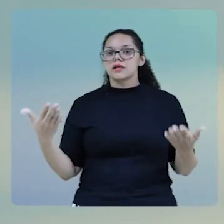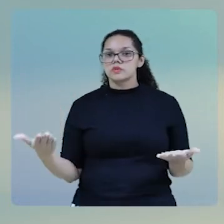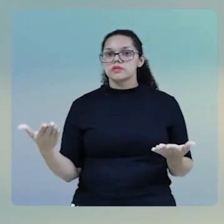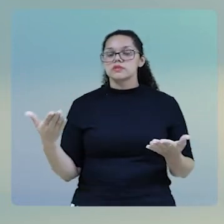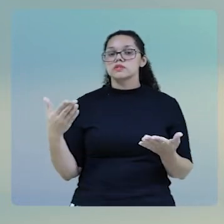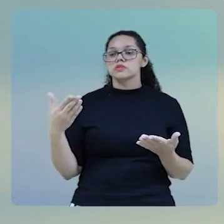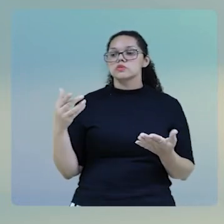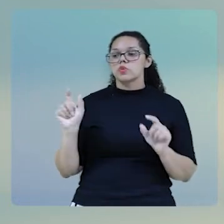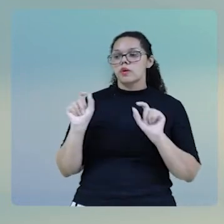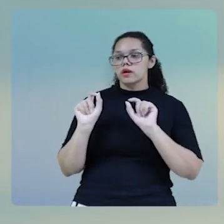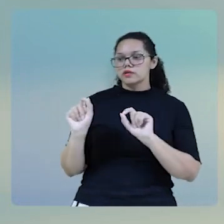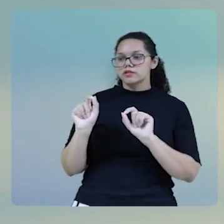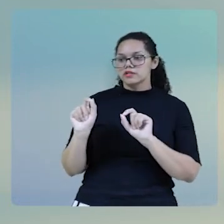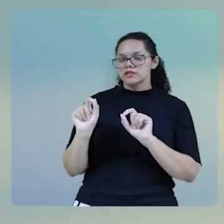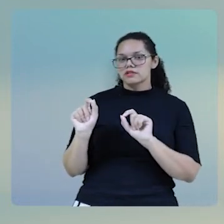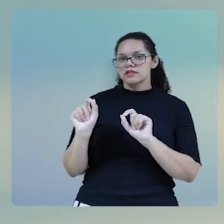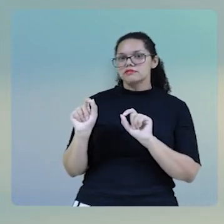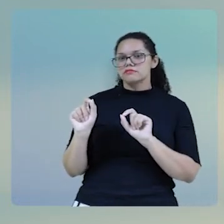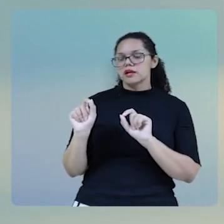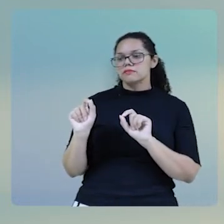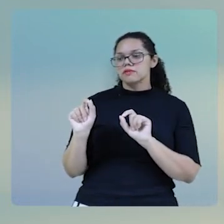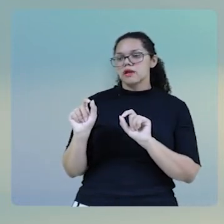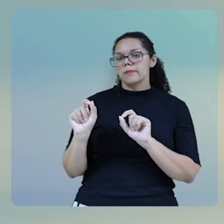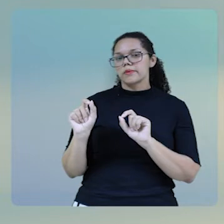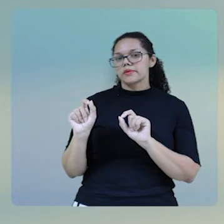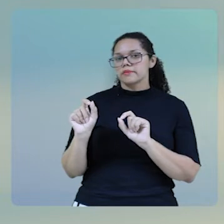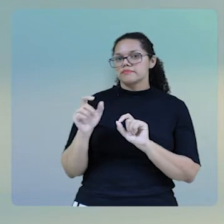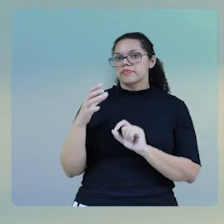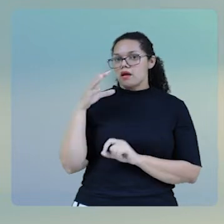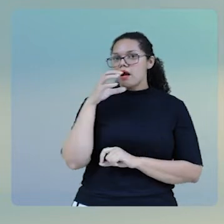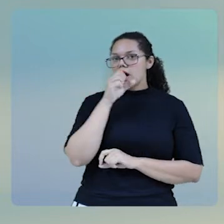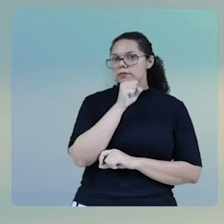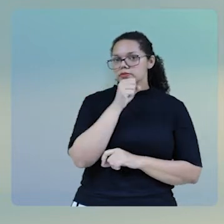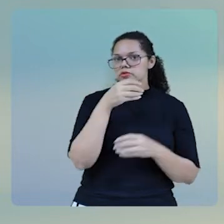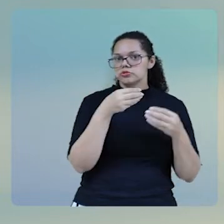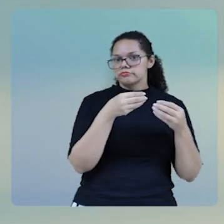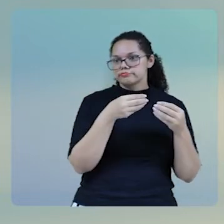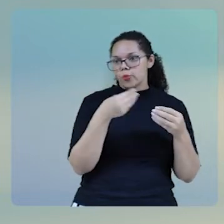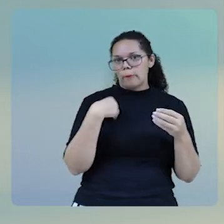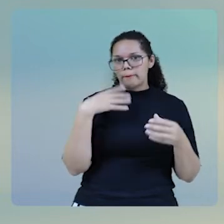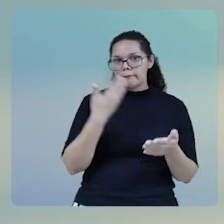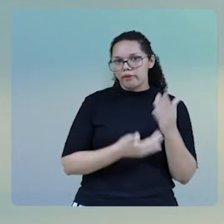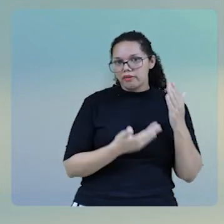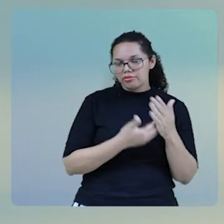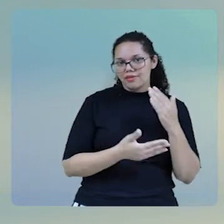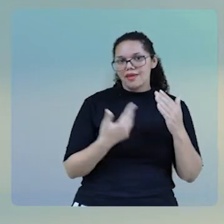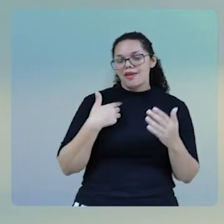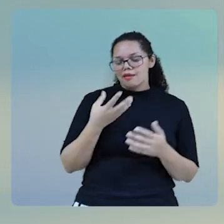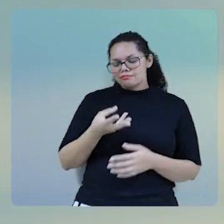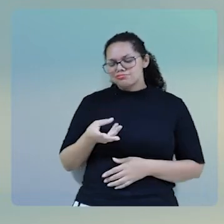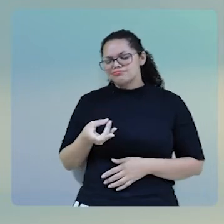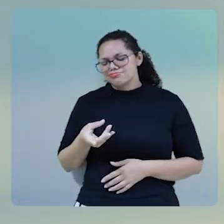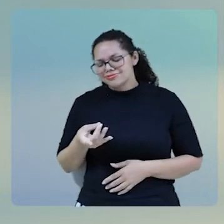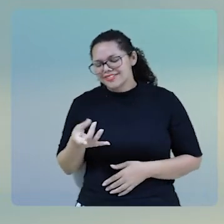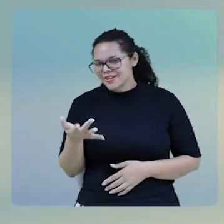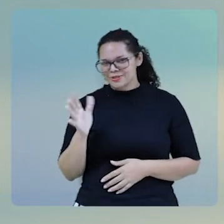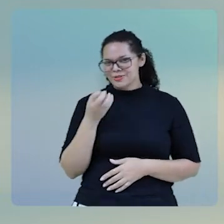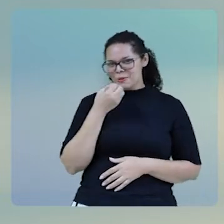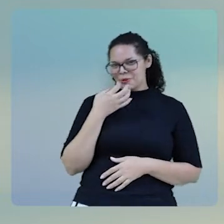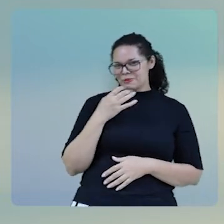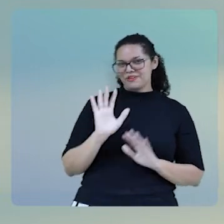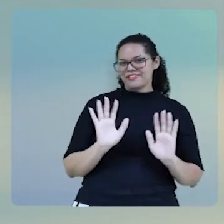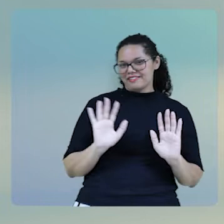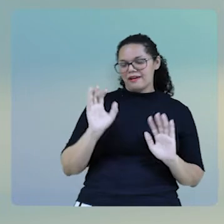aqui vai me dar uma corrente elétrica, só rapidão para a gente não perder aqui, eu não sou muito bom em conta de matemática,